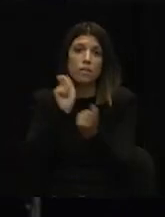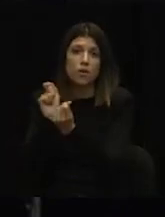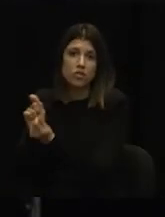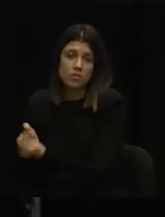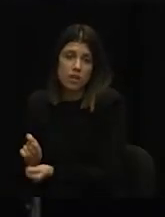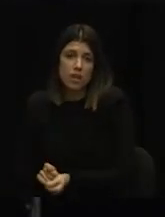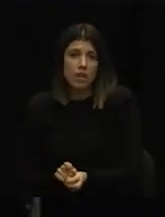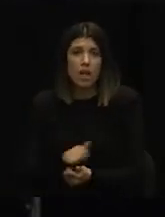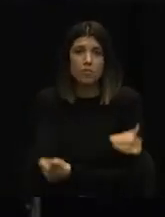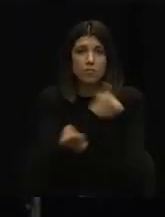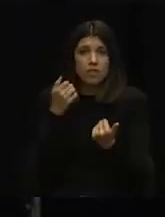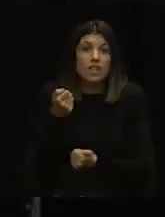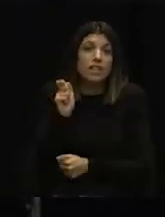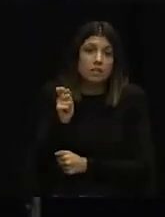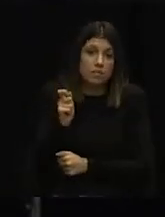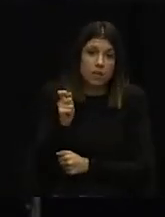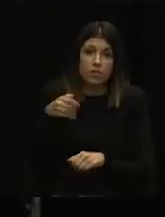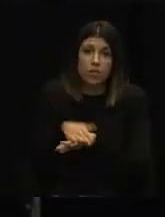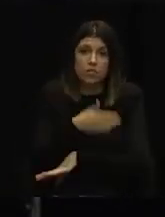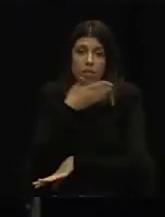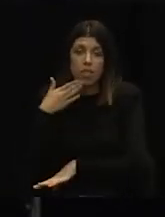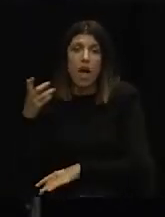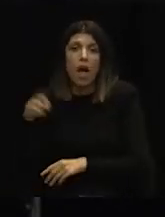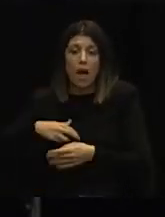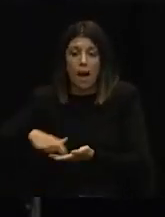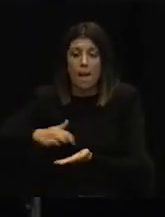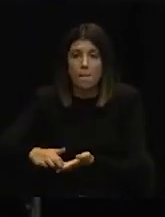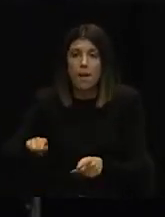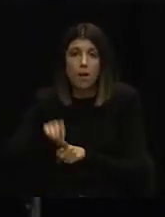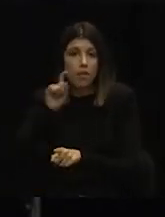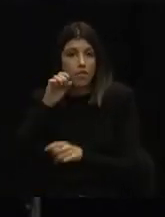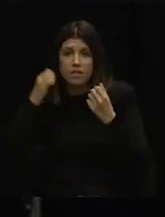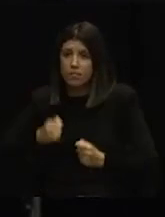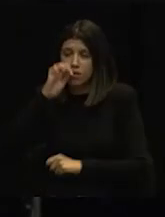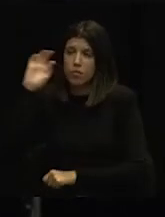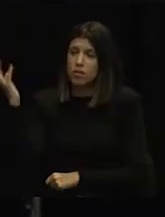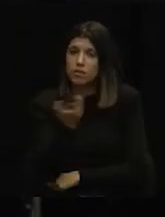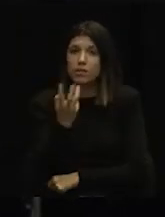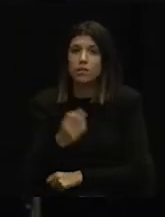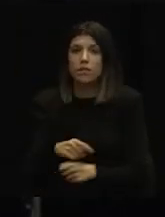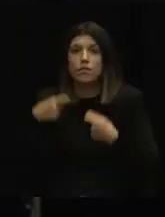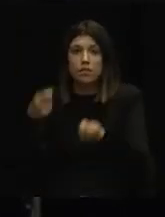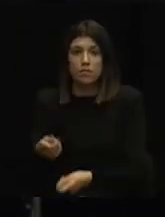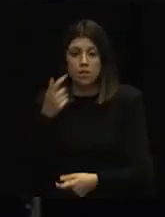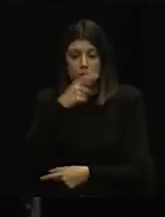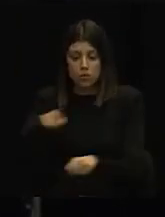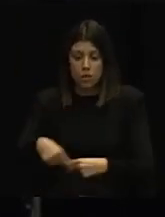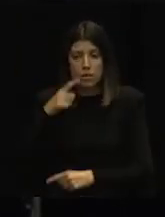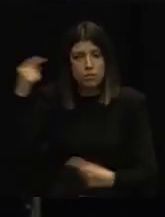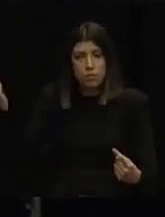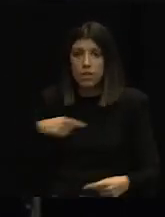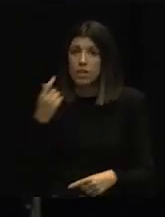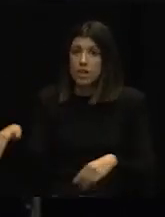proximidade com verdadeiras cidades dos 15 minutos acessíveis a pé pela defesa intransigente do ambiente pelo investimento no espaço público por